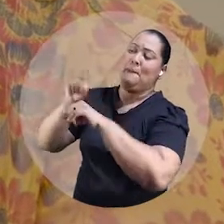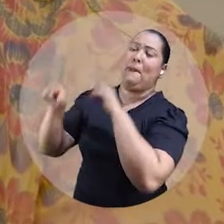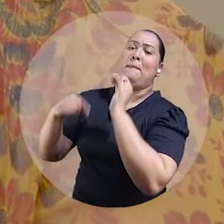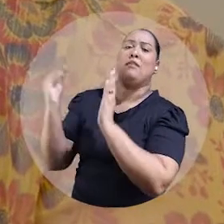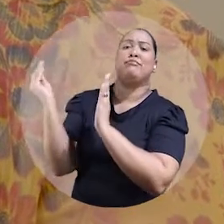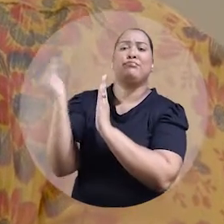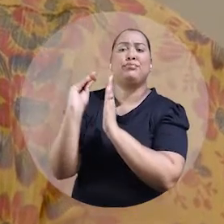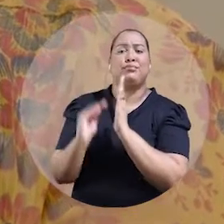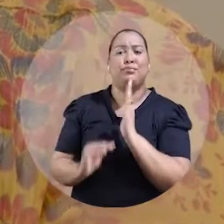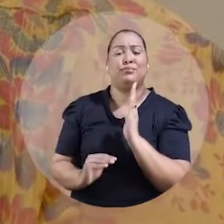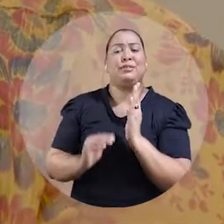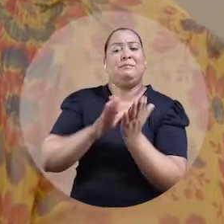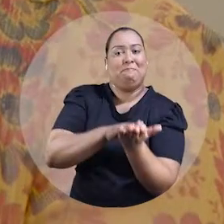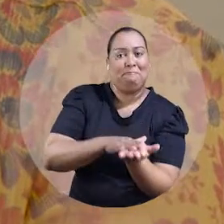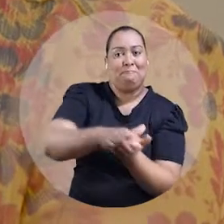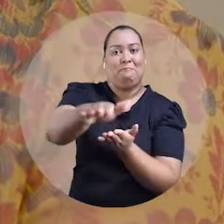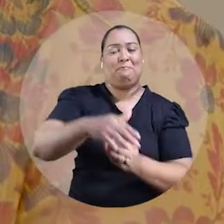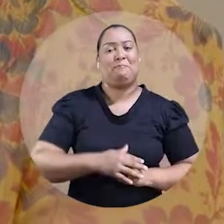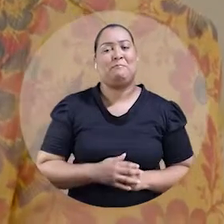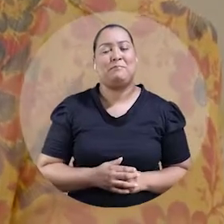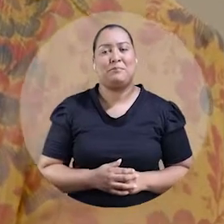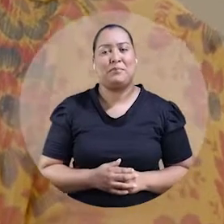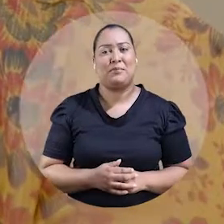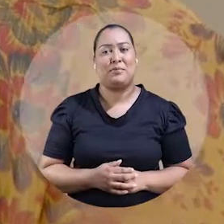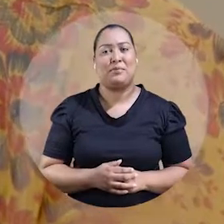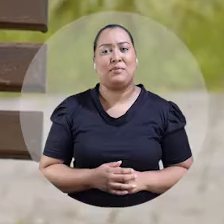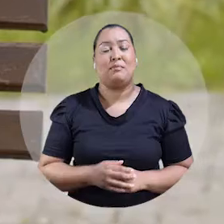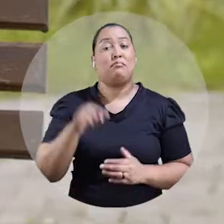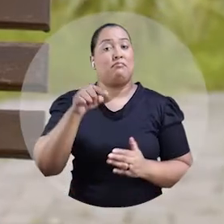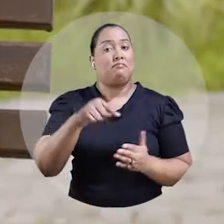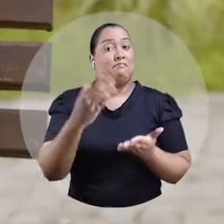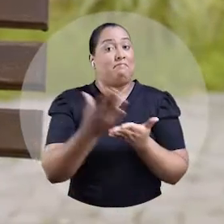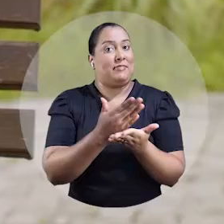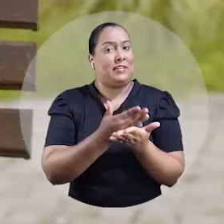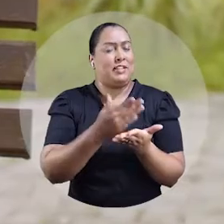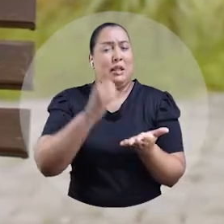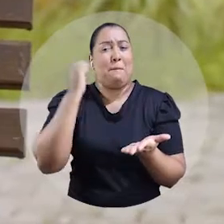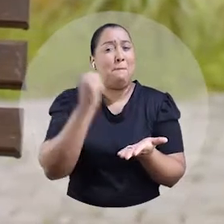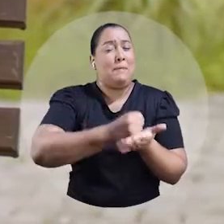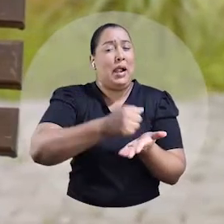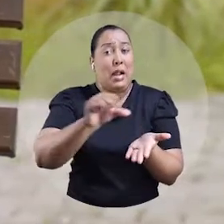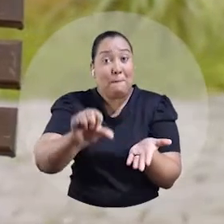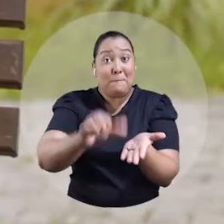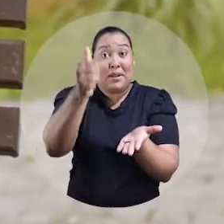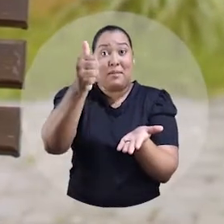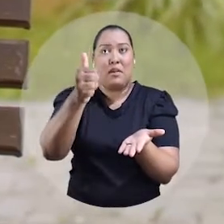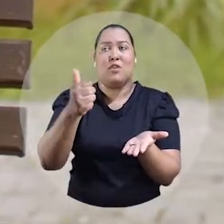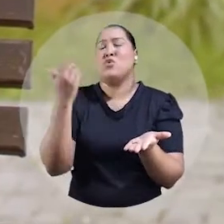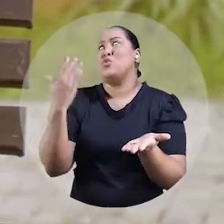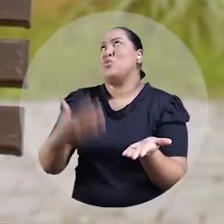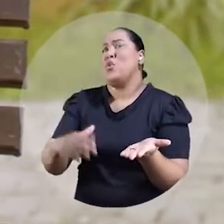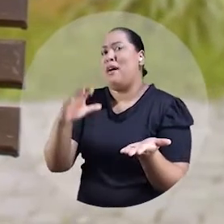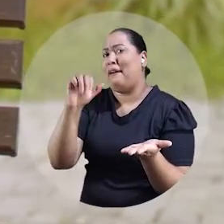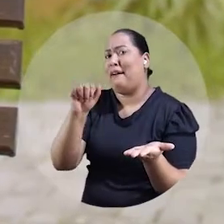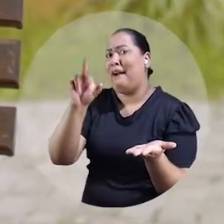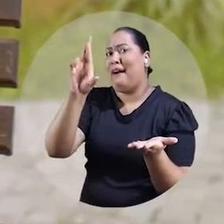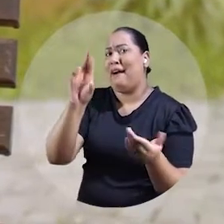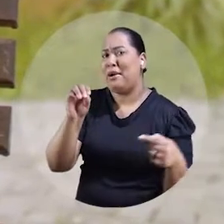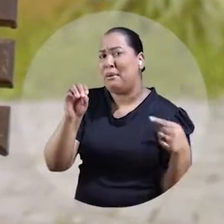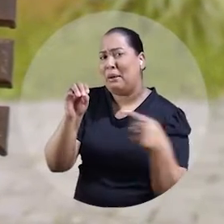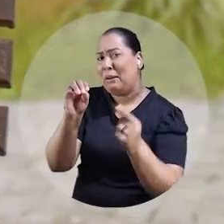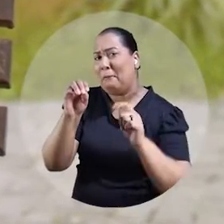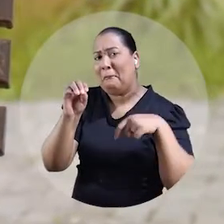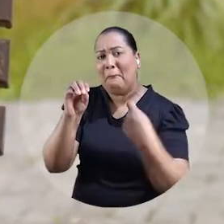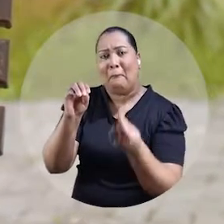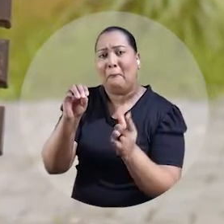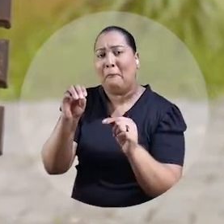E ele é um, claro, o primeiro livro sempre é muito caro, né, é caro